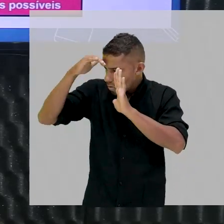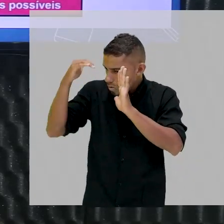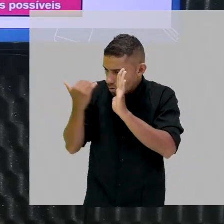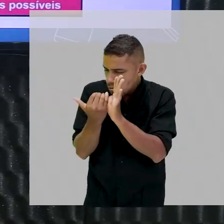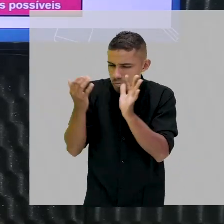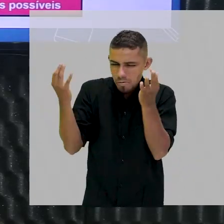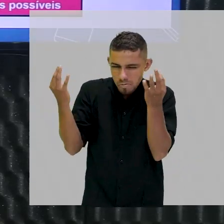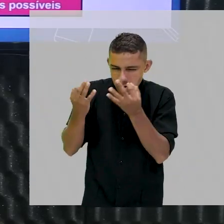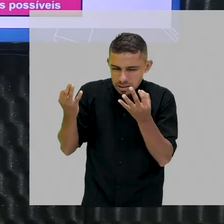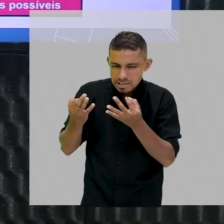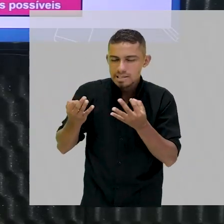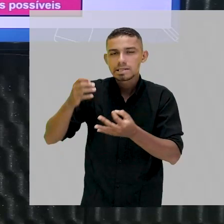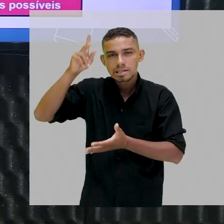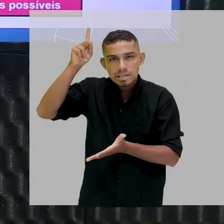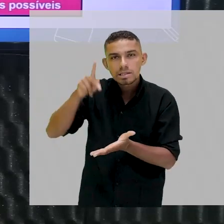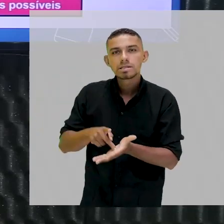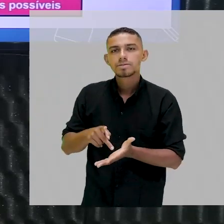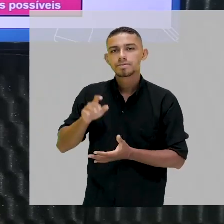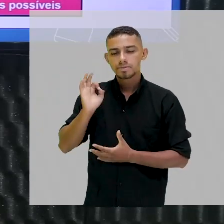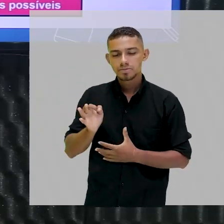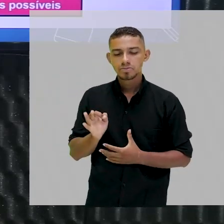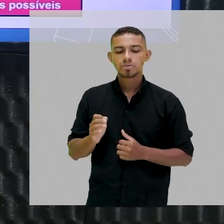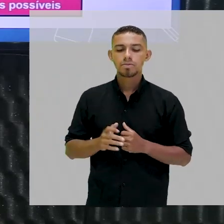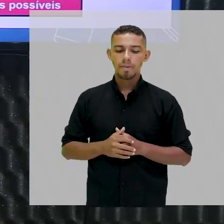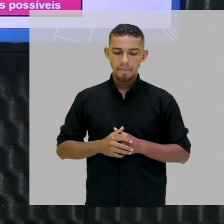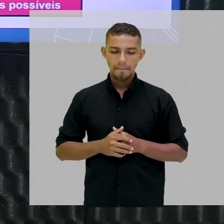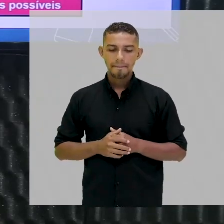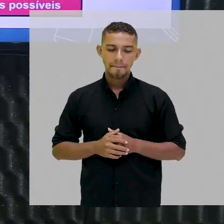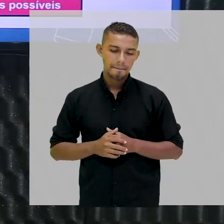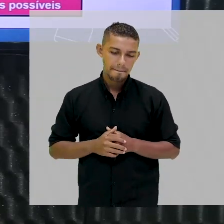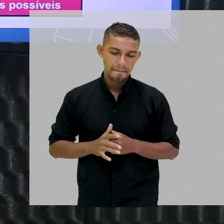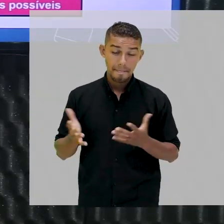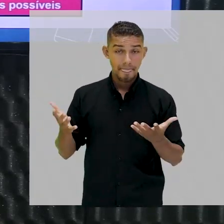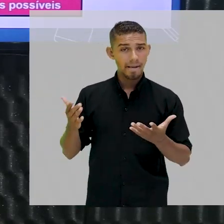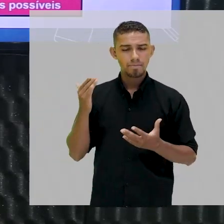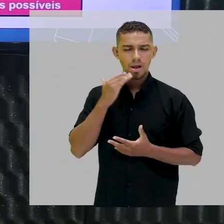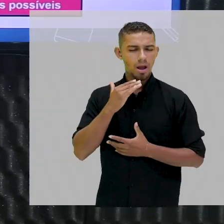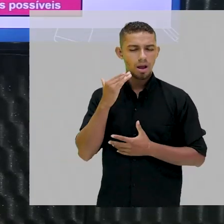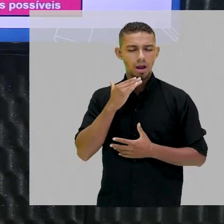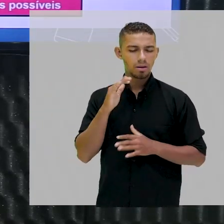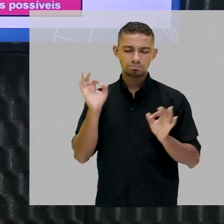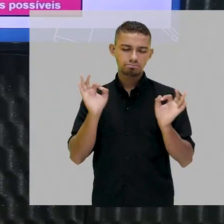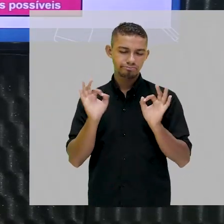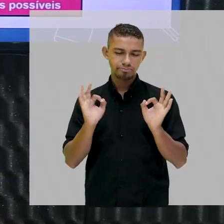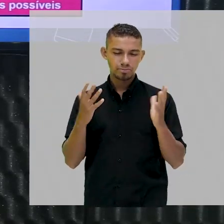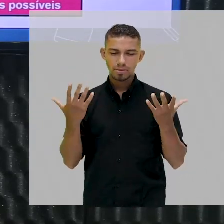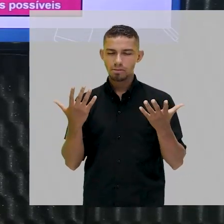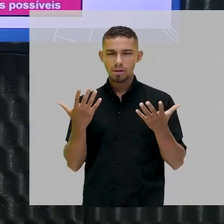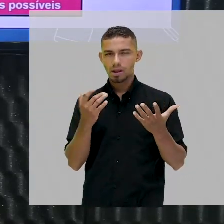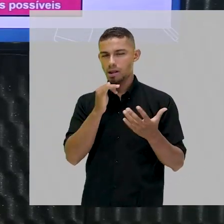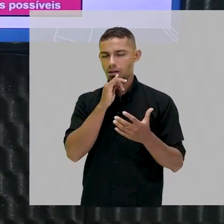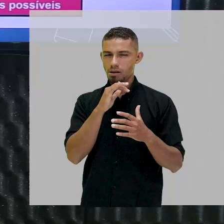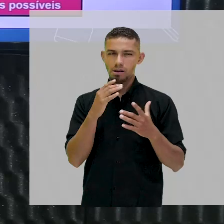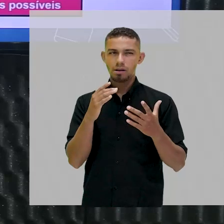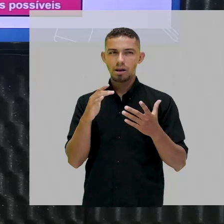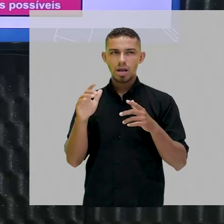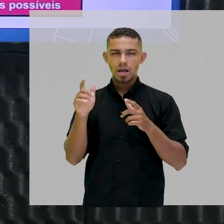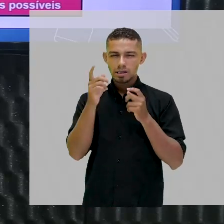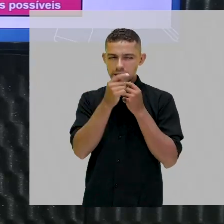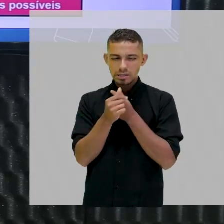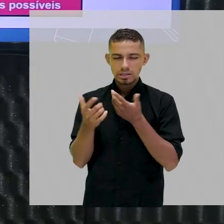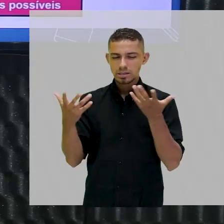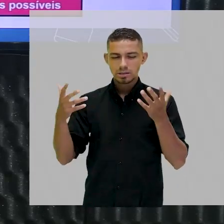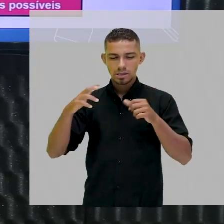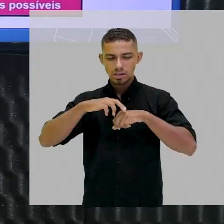movimentos da forma que realmente deve ser esse movimento. Não ser um movimento ali sujo, cheio de desequilíbrio, cheio